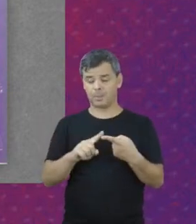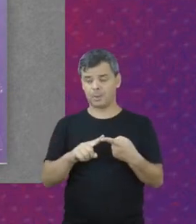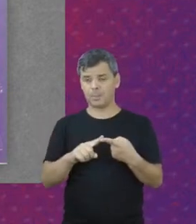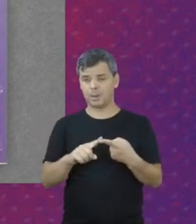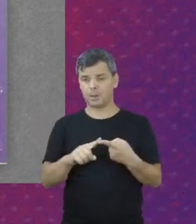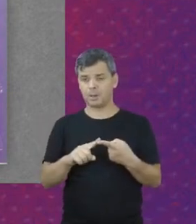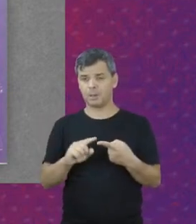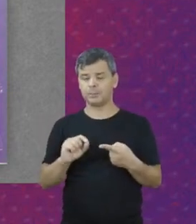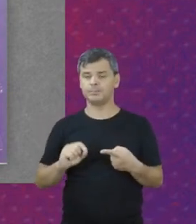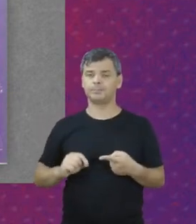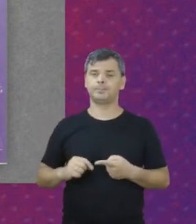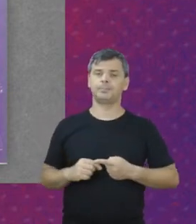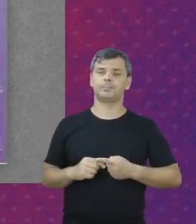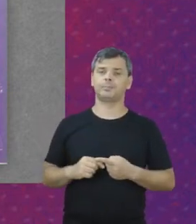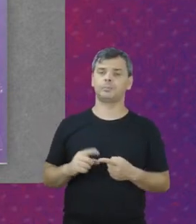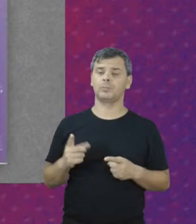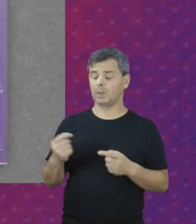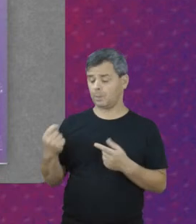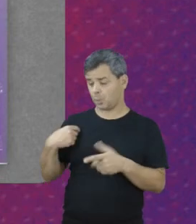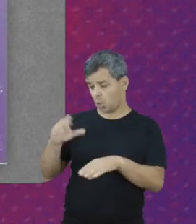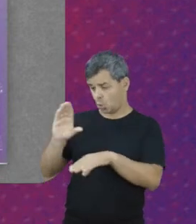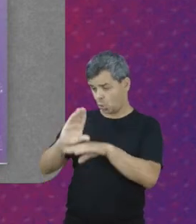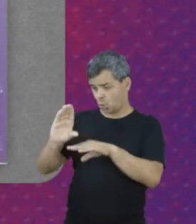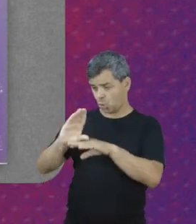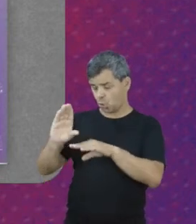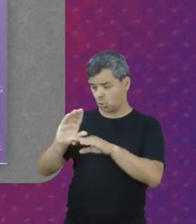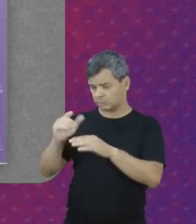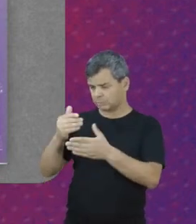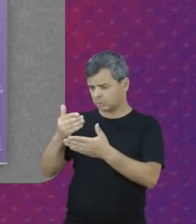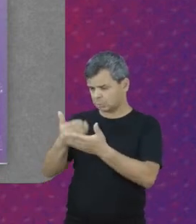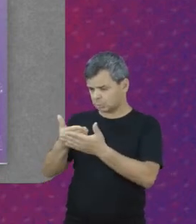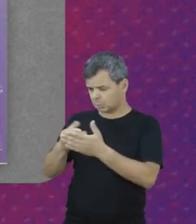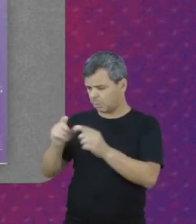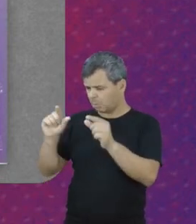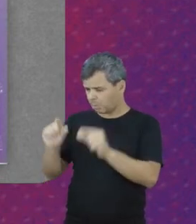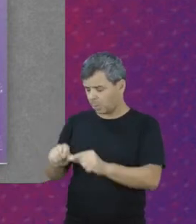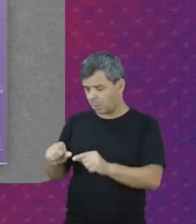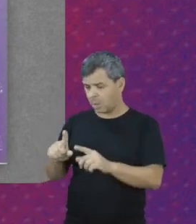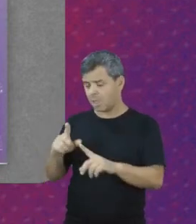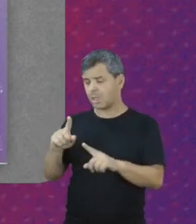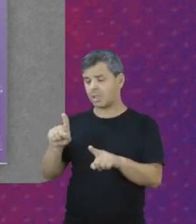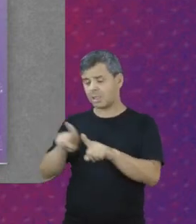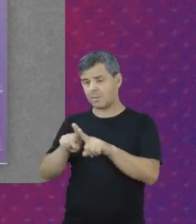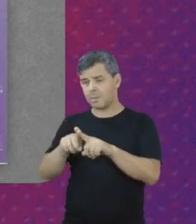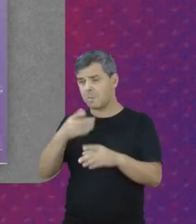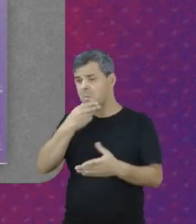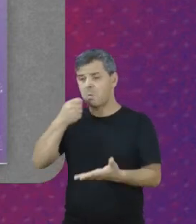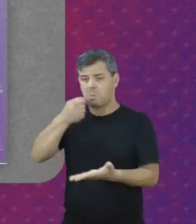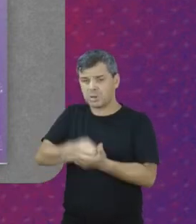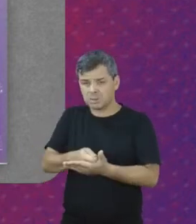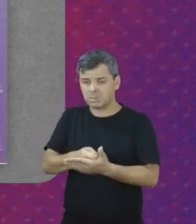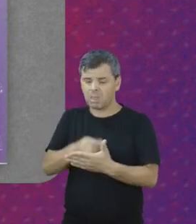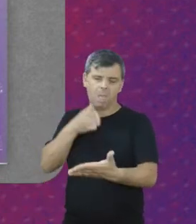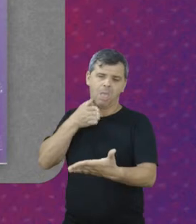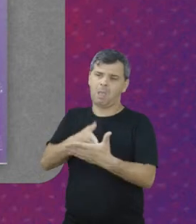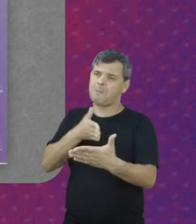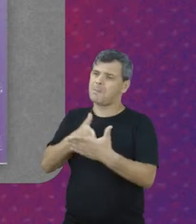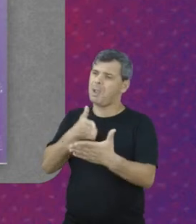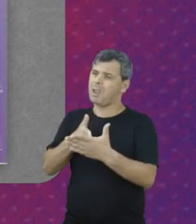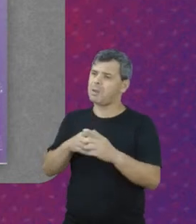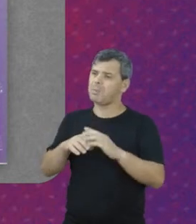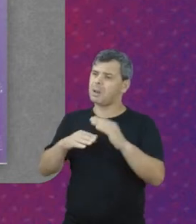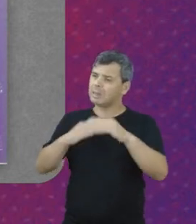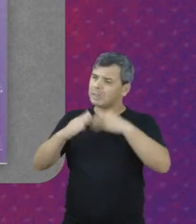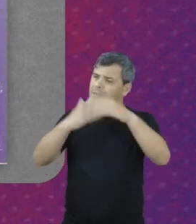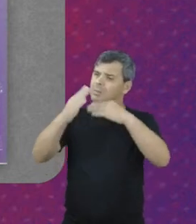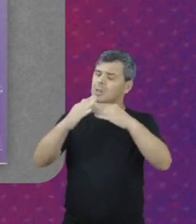porque a capacitação delas é menor, e segundo porque o machismo é o impeditivo, né, que faz com que elas ascendam profissionalmente.